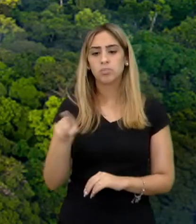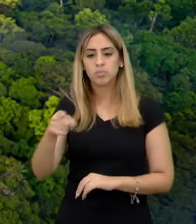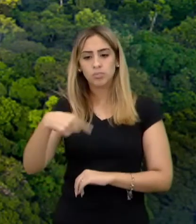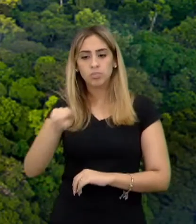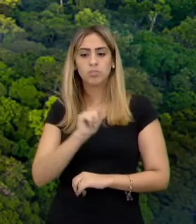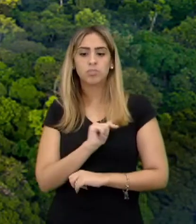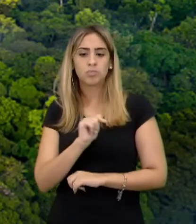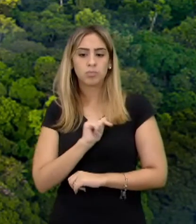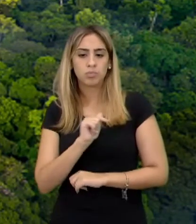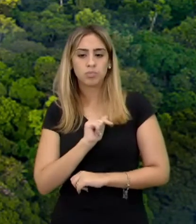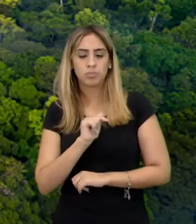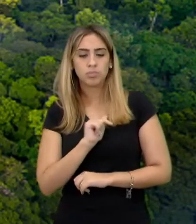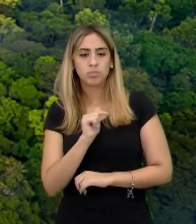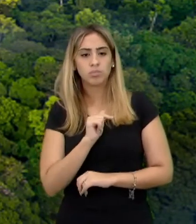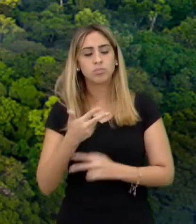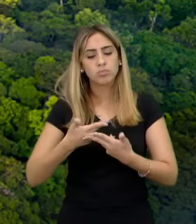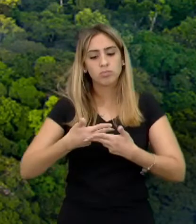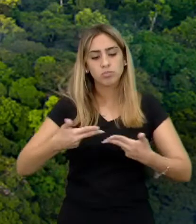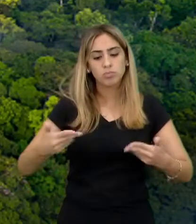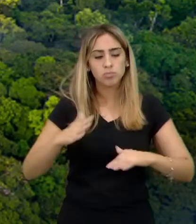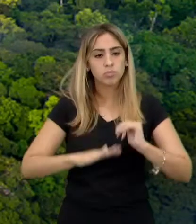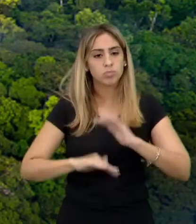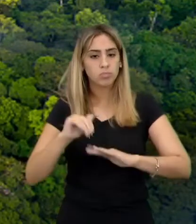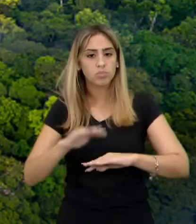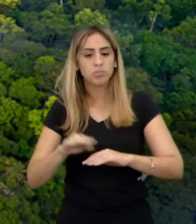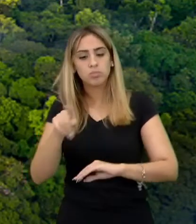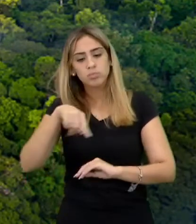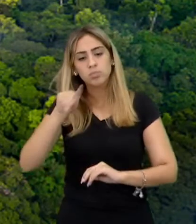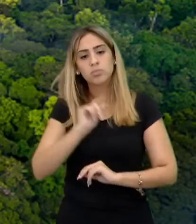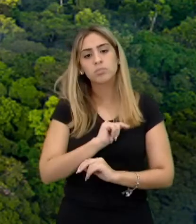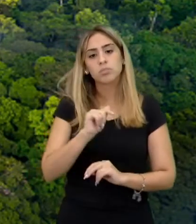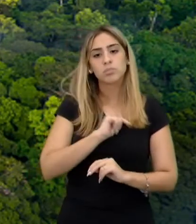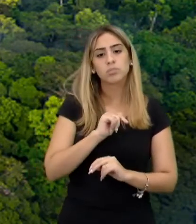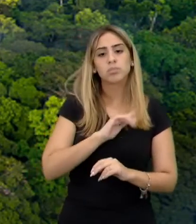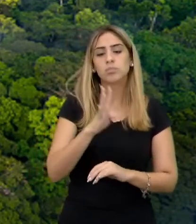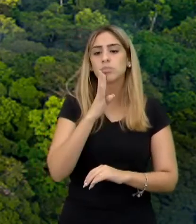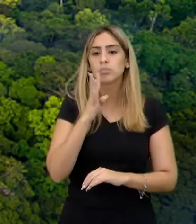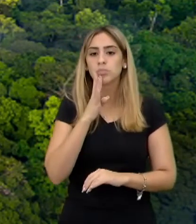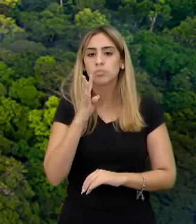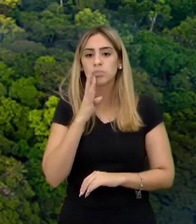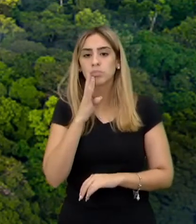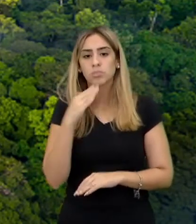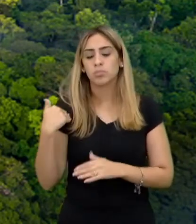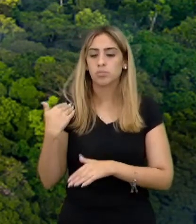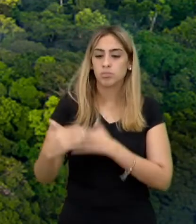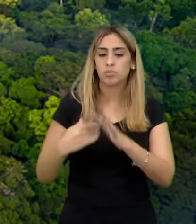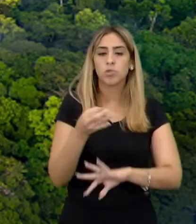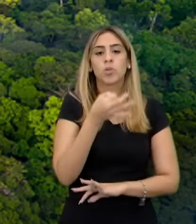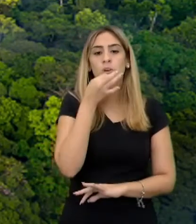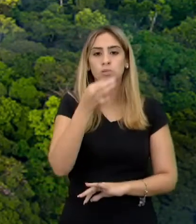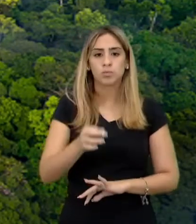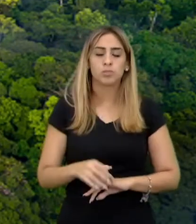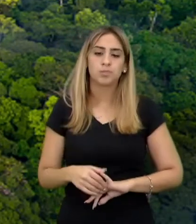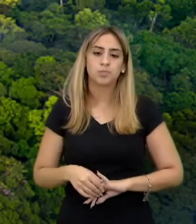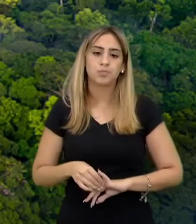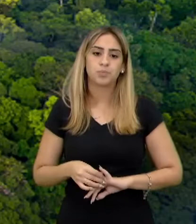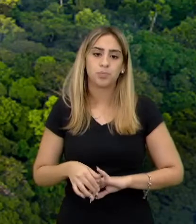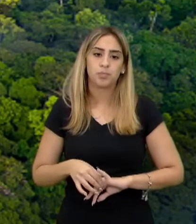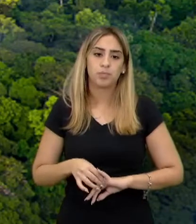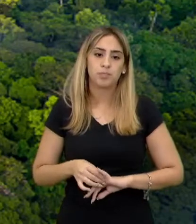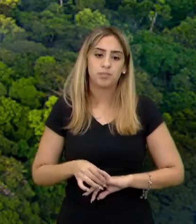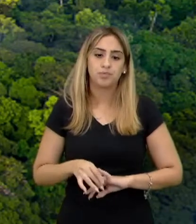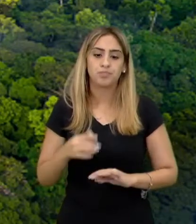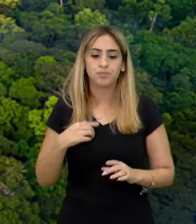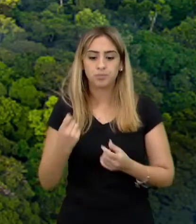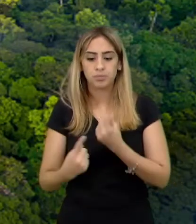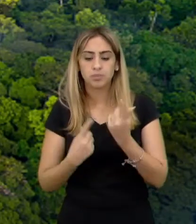vocês têm aí de recursos, né? O que vocês têm de conhecimento acerca do assunto. Olha só,